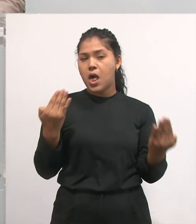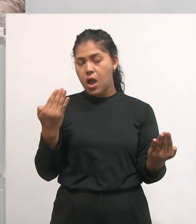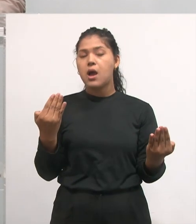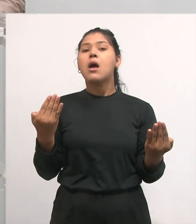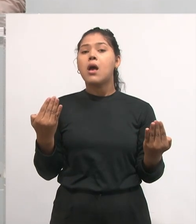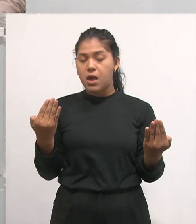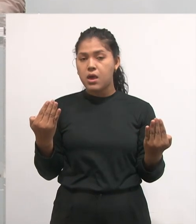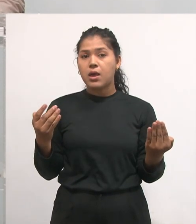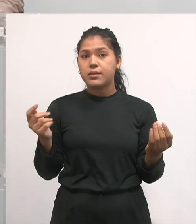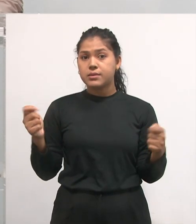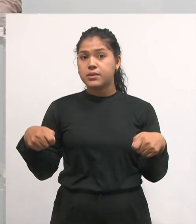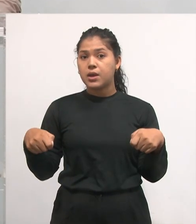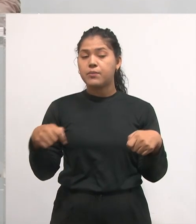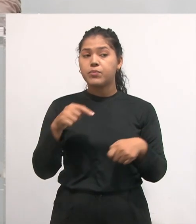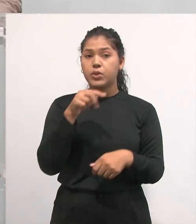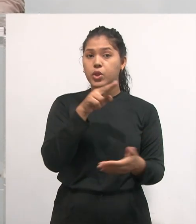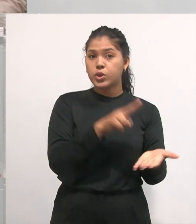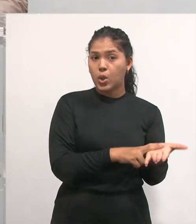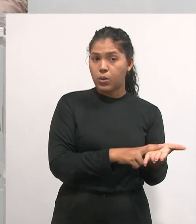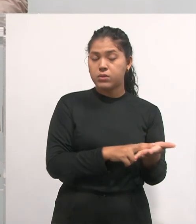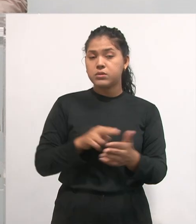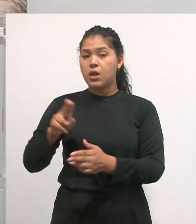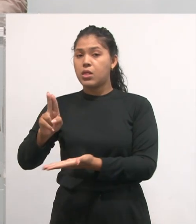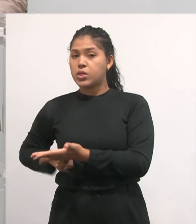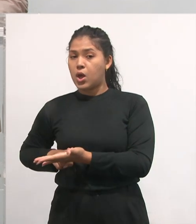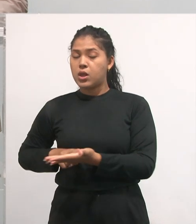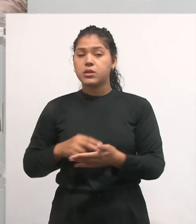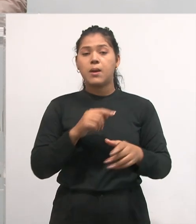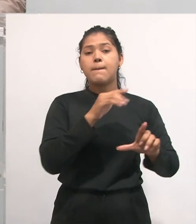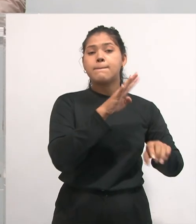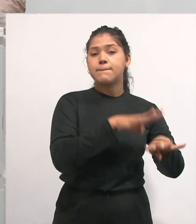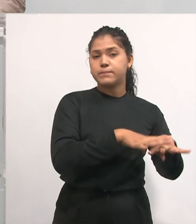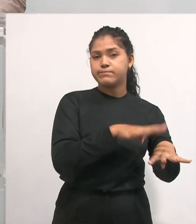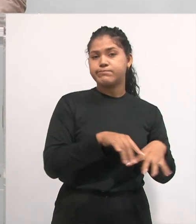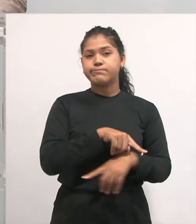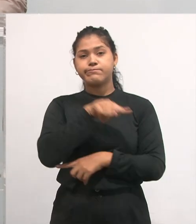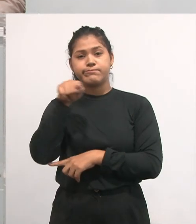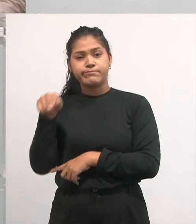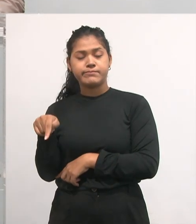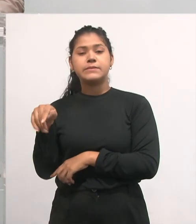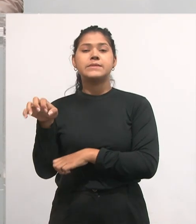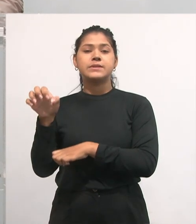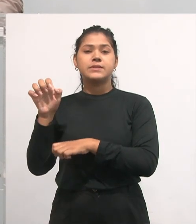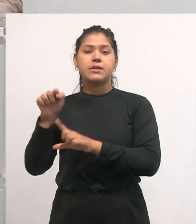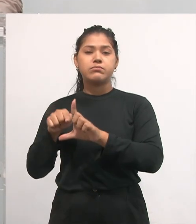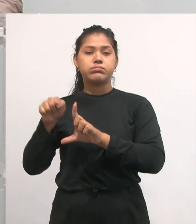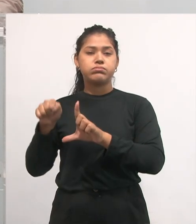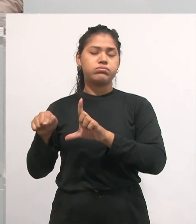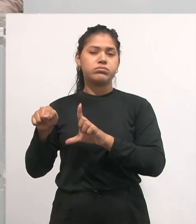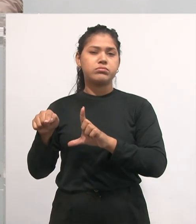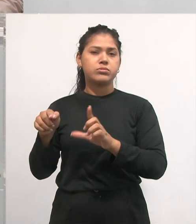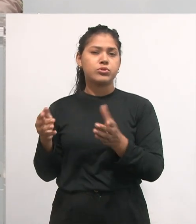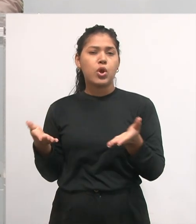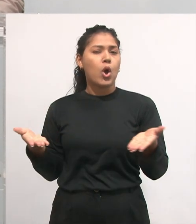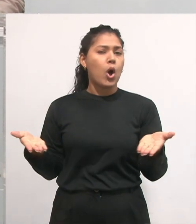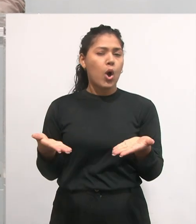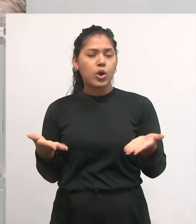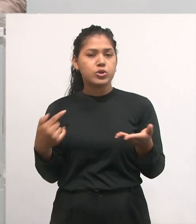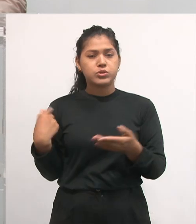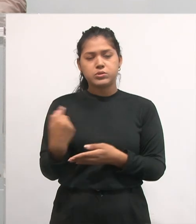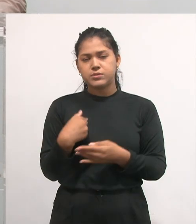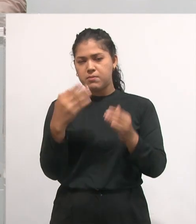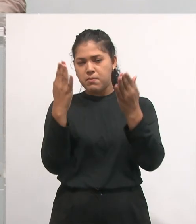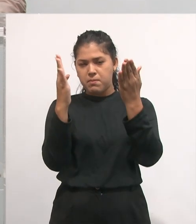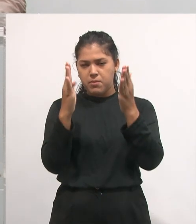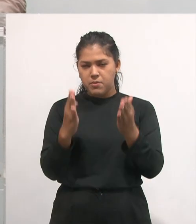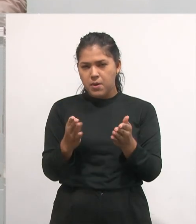variáveis notas em matemática e notas em estatística. E a gente vai analisar